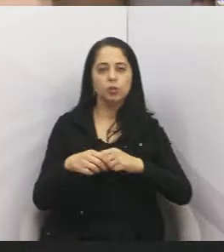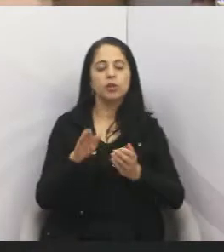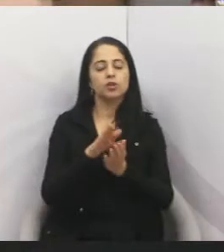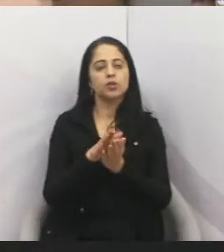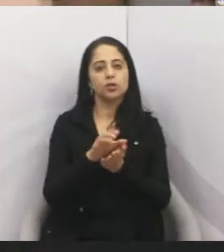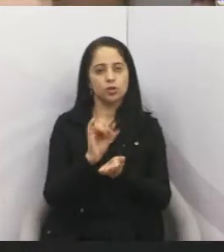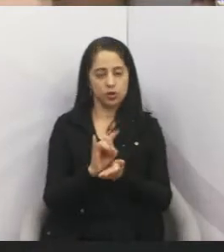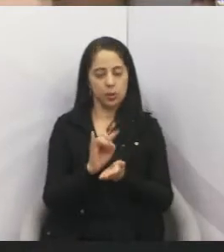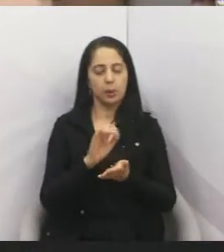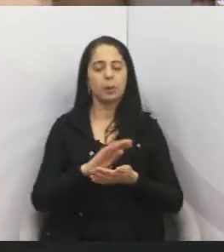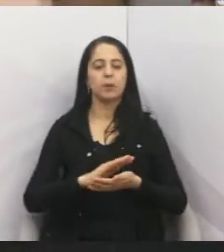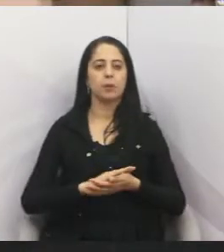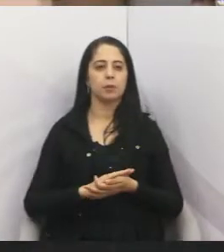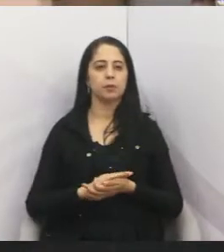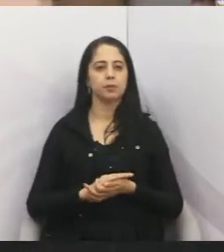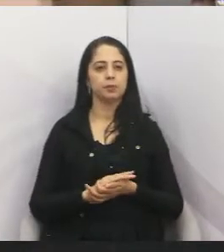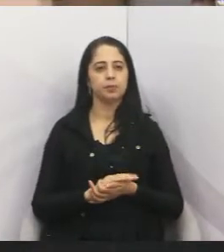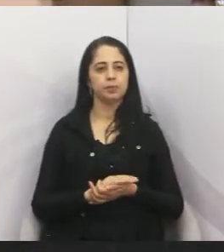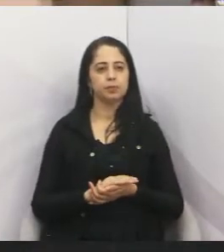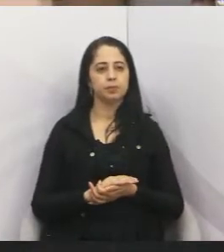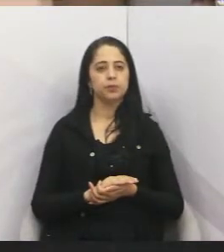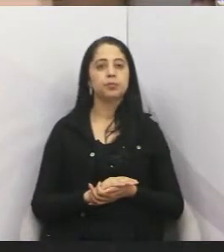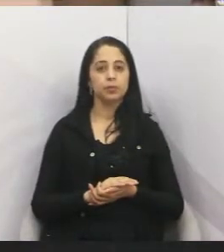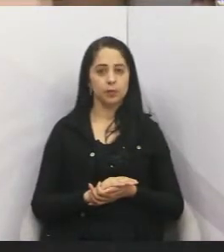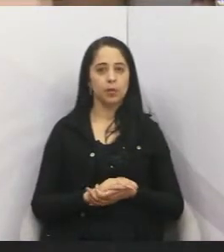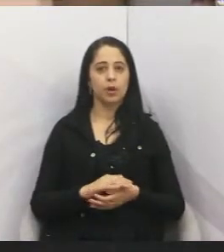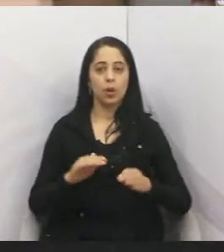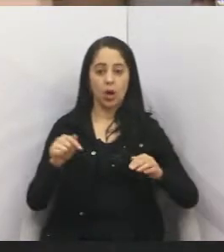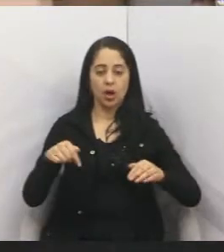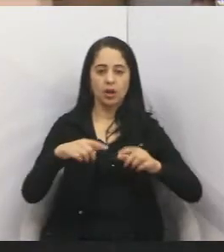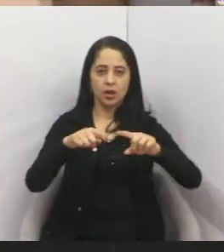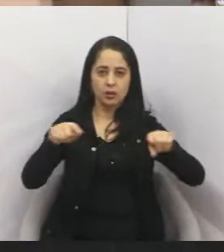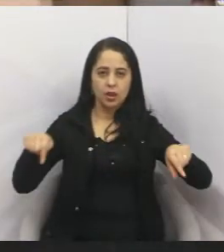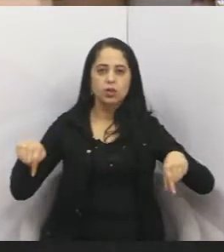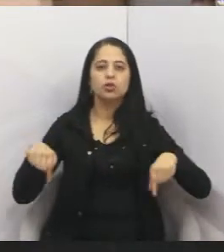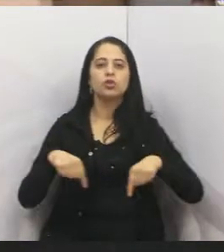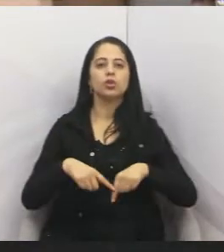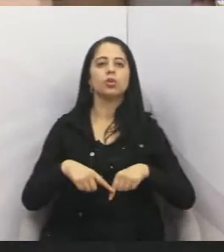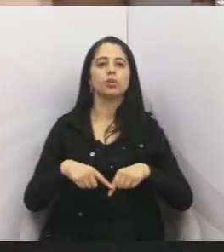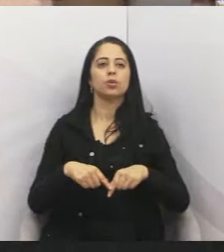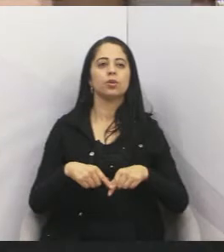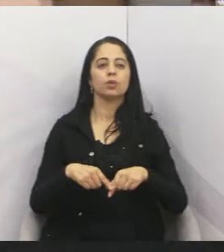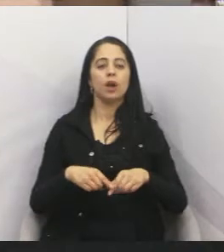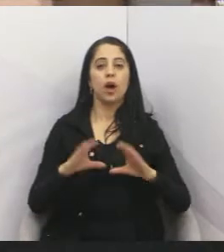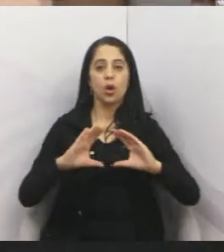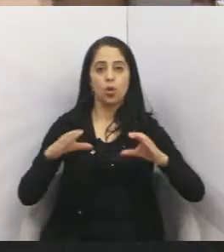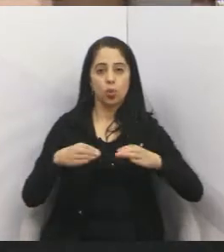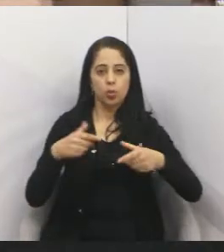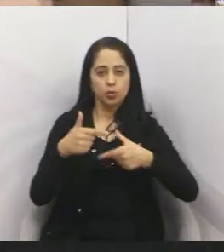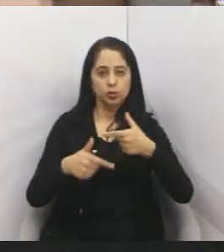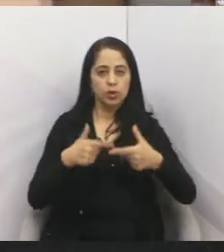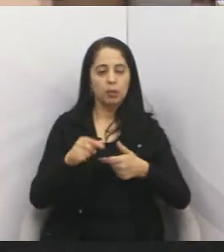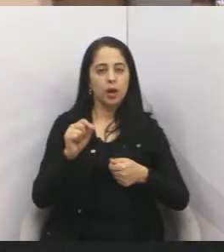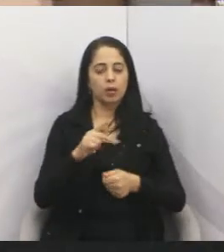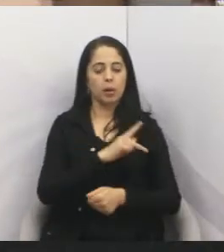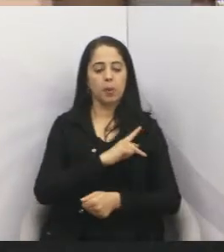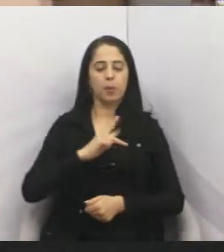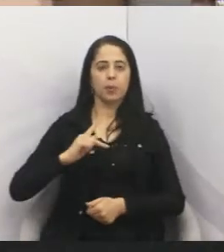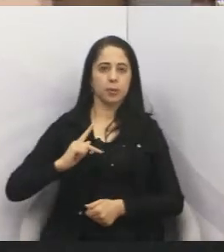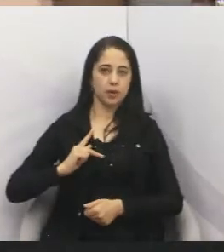os eleitores de Jacareí para a votação. Nesta sessão eleitoral, a equipe que compõe os trabalhos são: